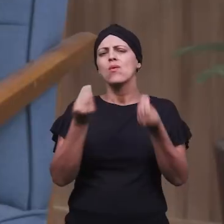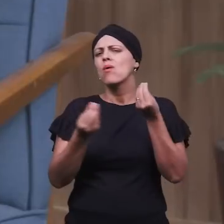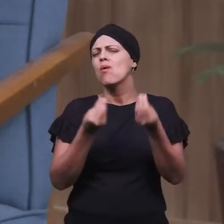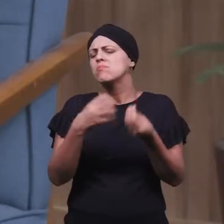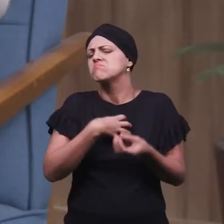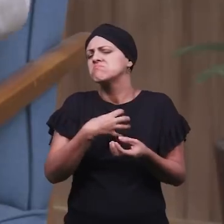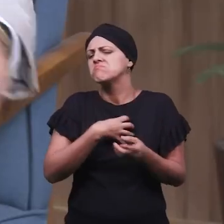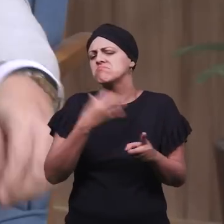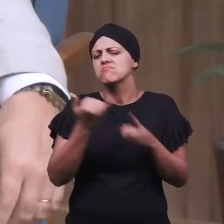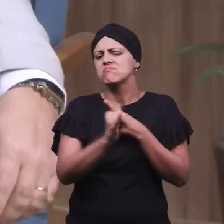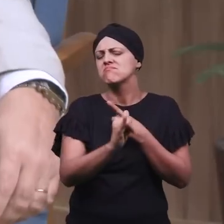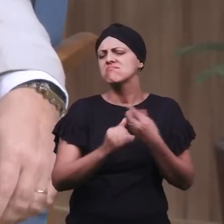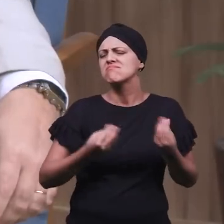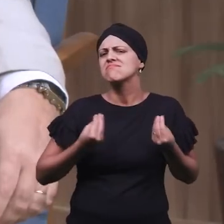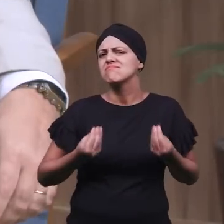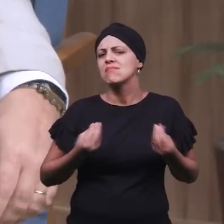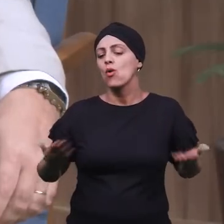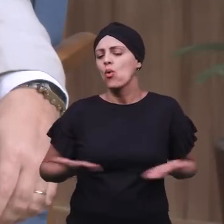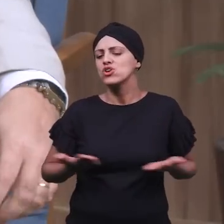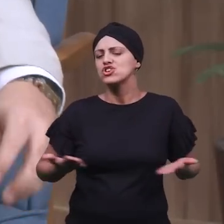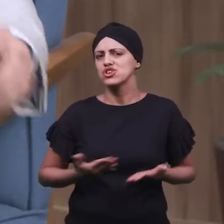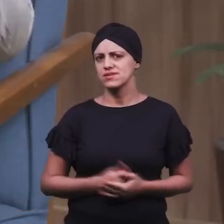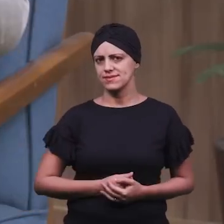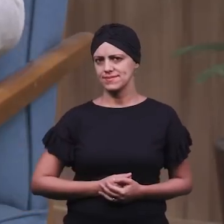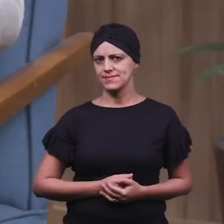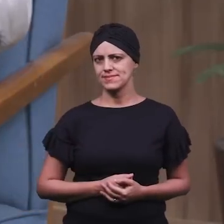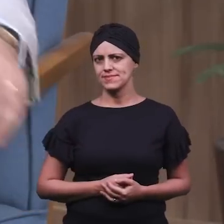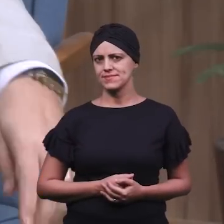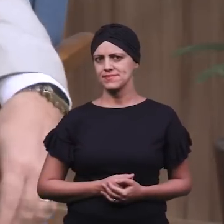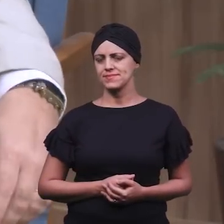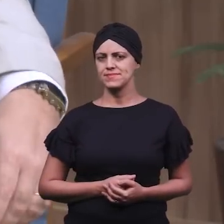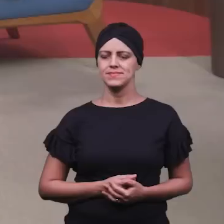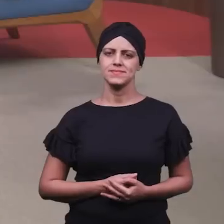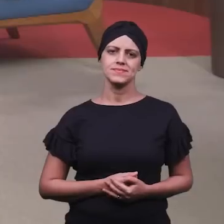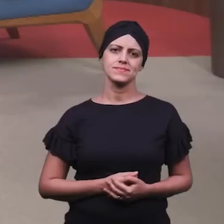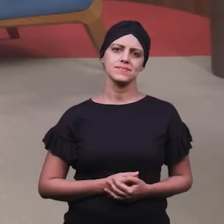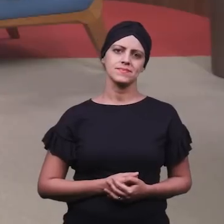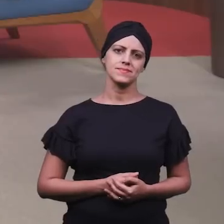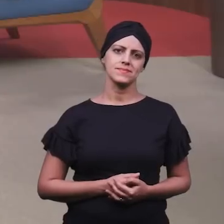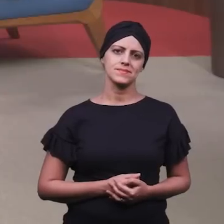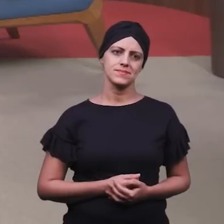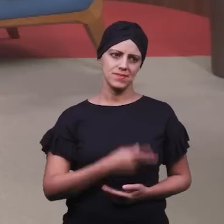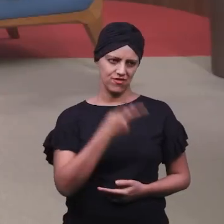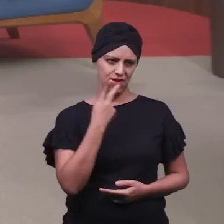a gente aplica essa expressão a nós hoje?